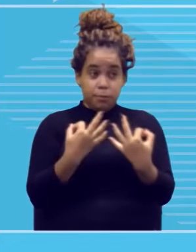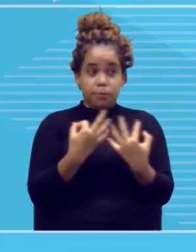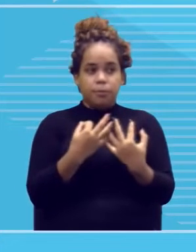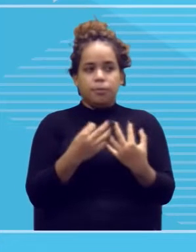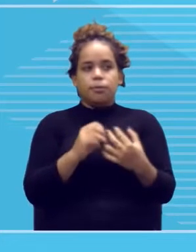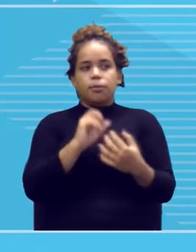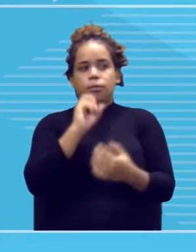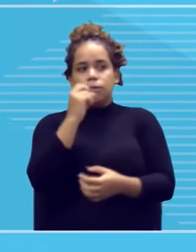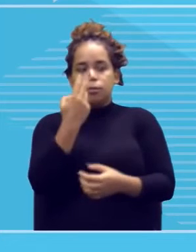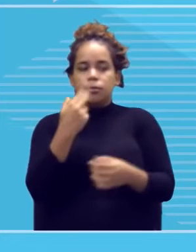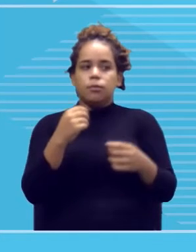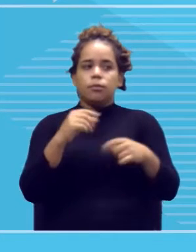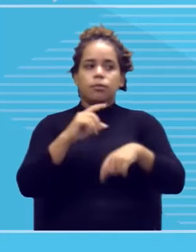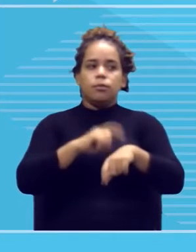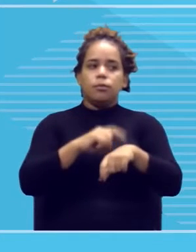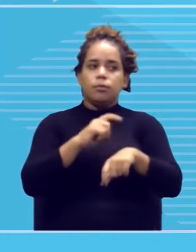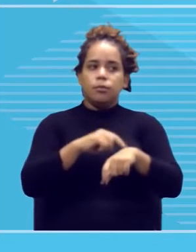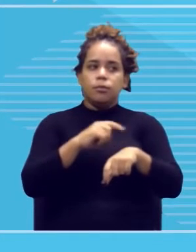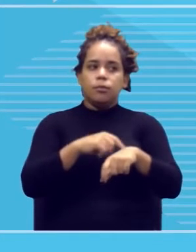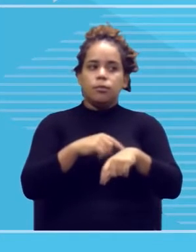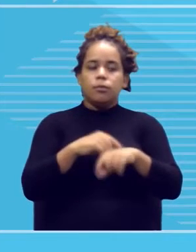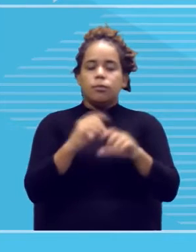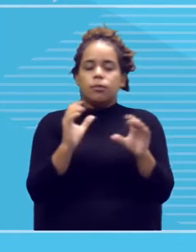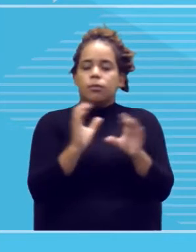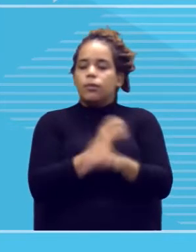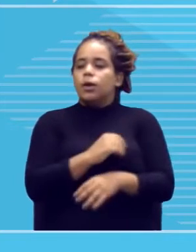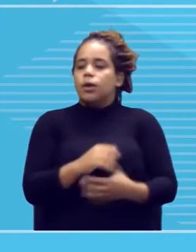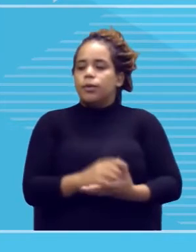ou tempos compostos tempos